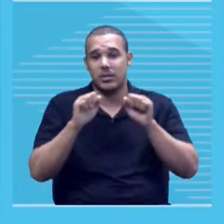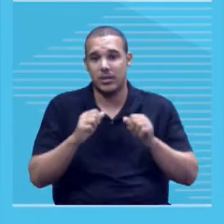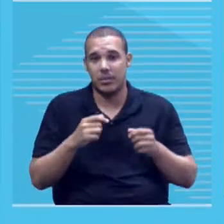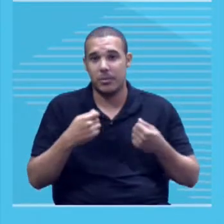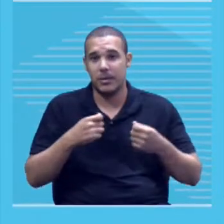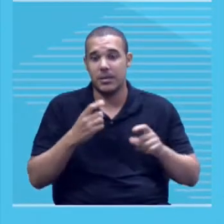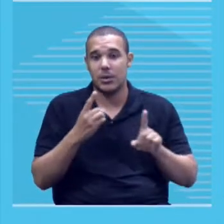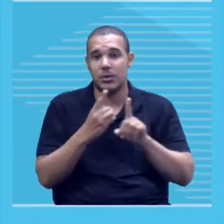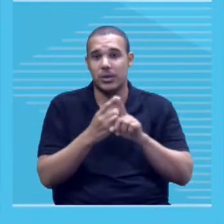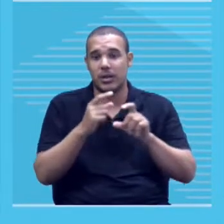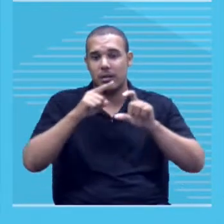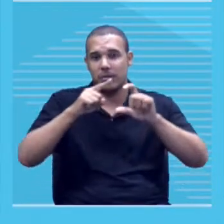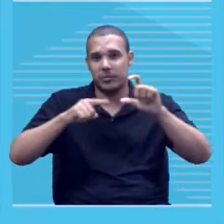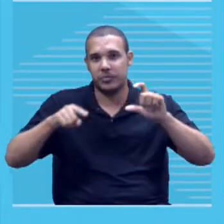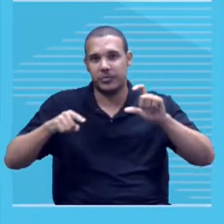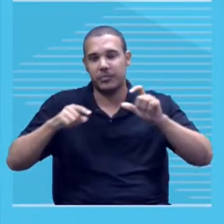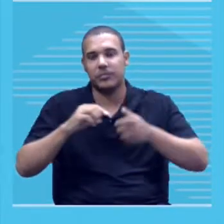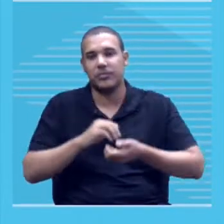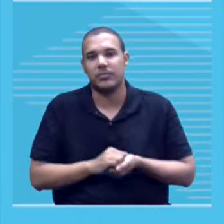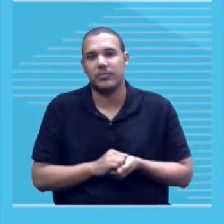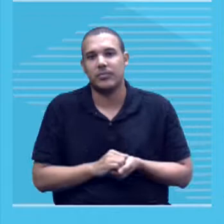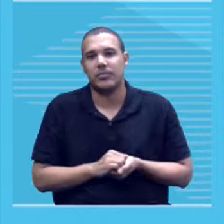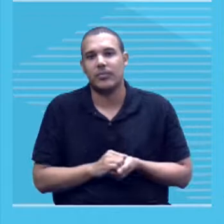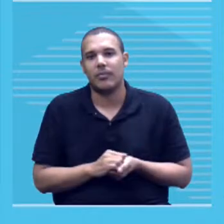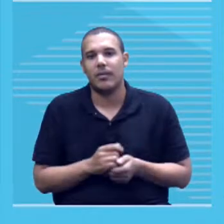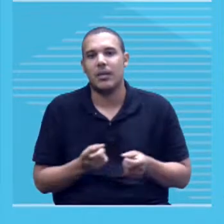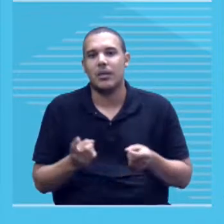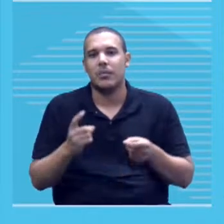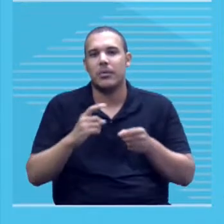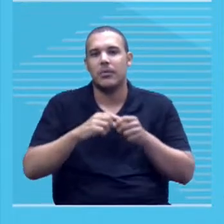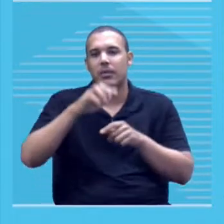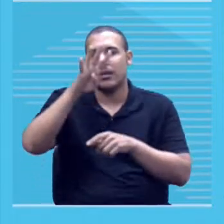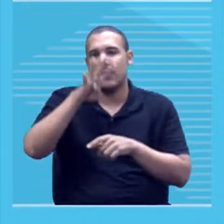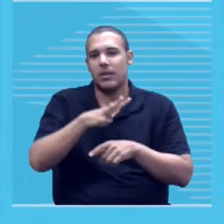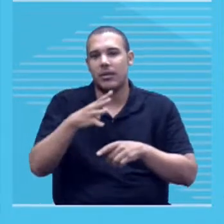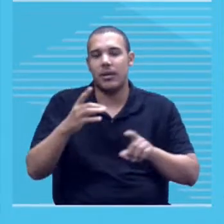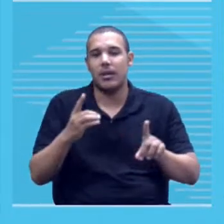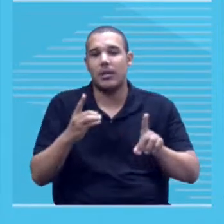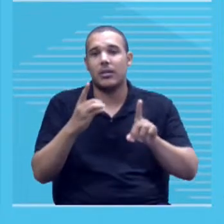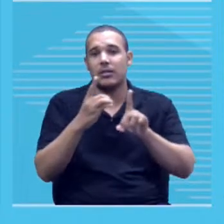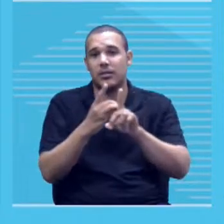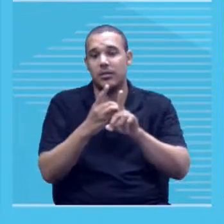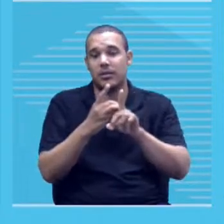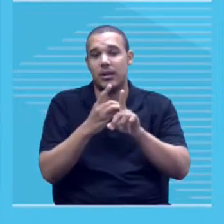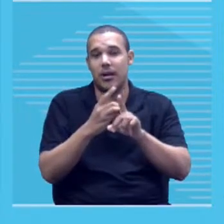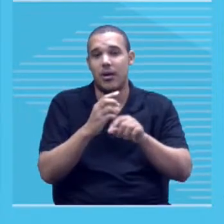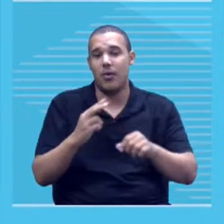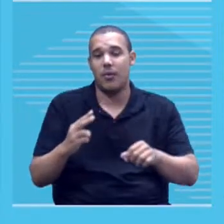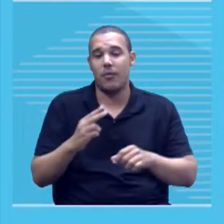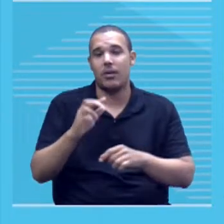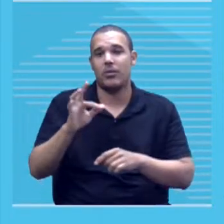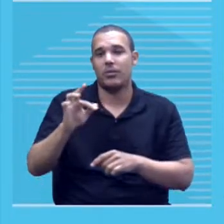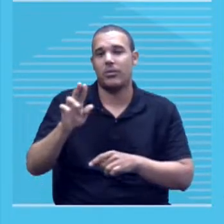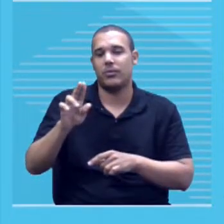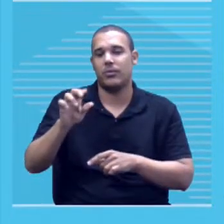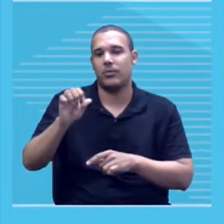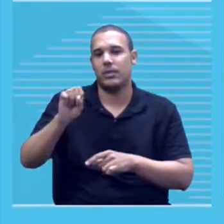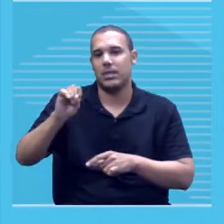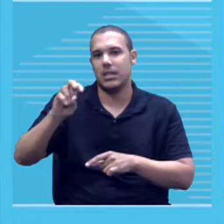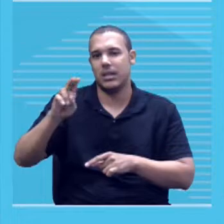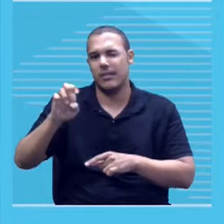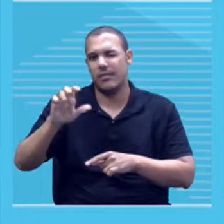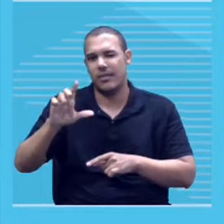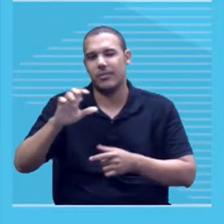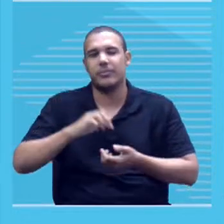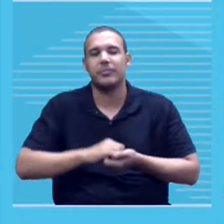corrente. Achando a corrente, eu posso voltar naquela tabela e descobrir qual é o valor de fusível que eu vou utilizar na questão, tá bom?